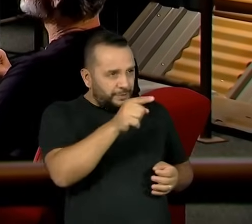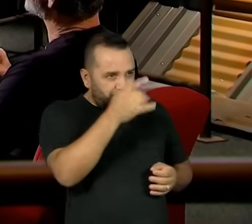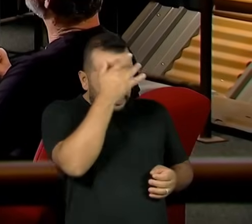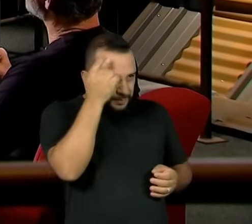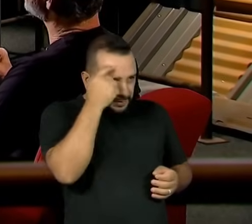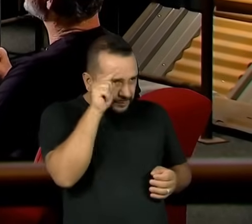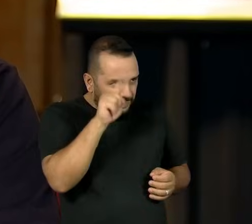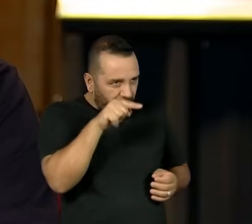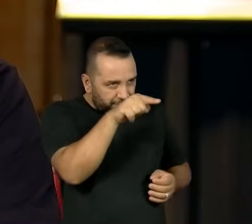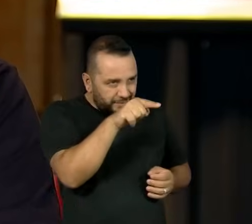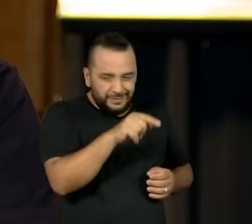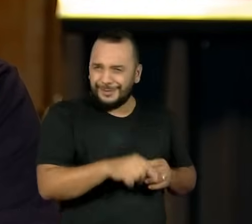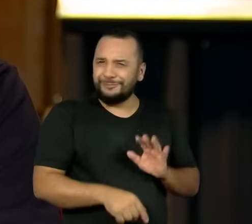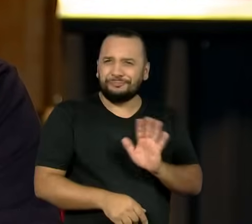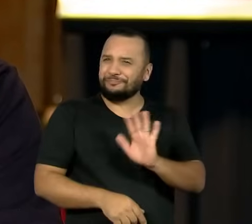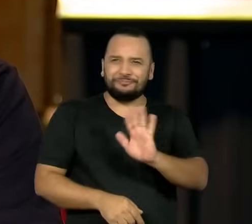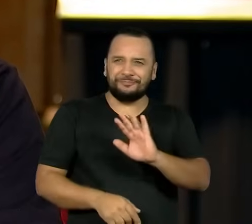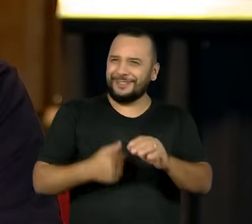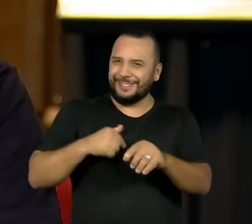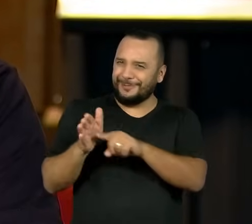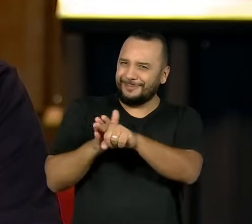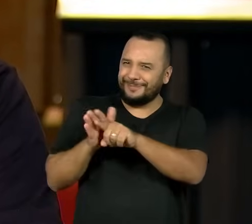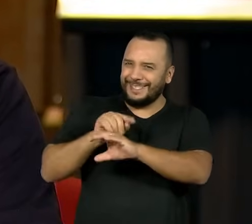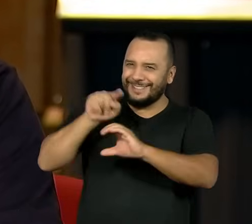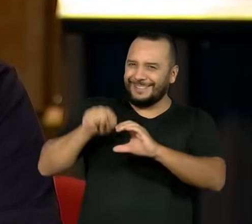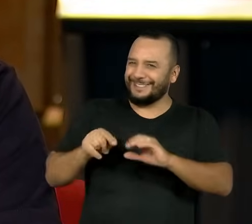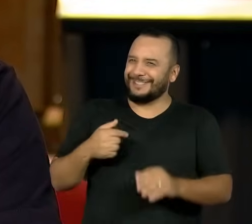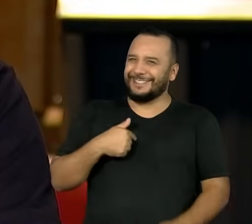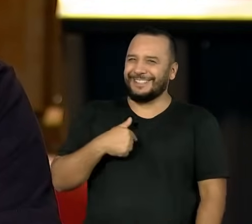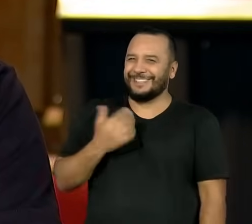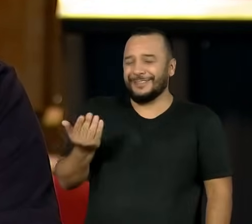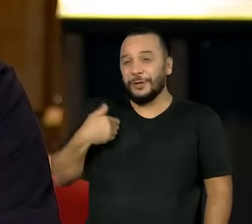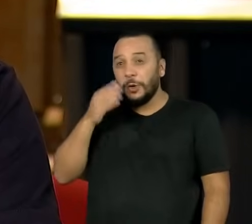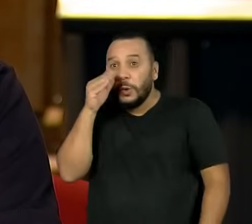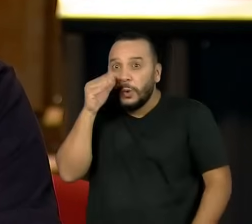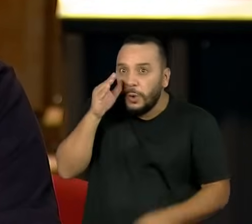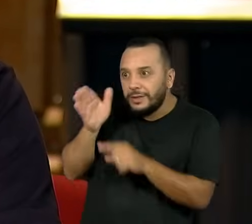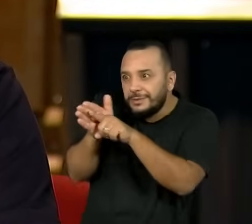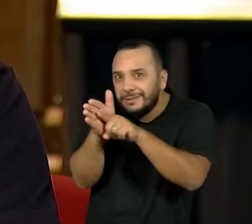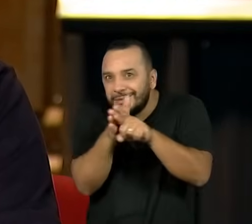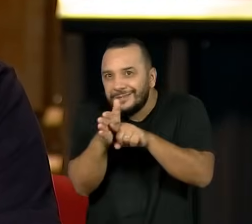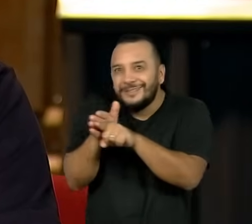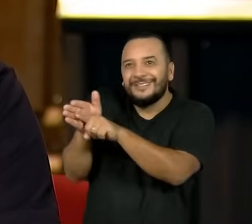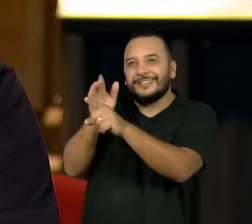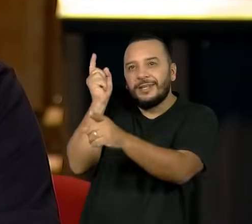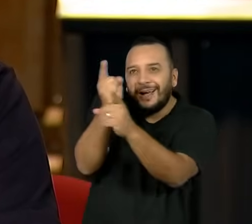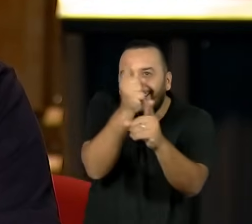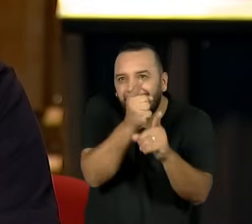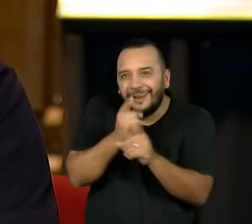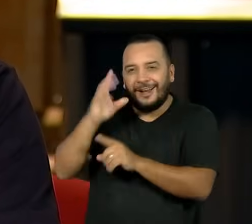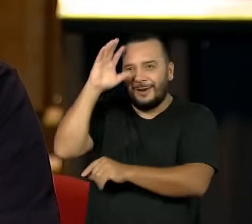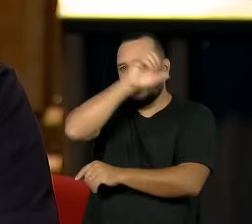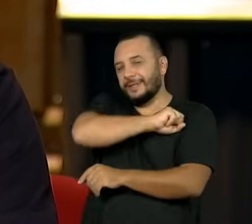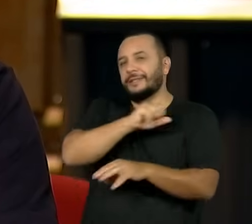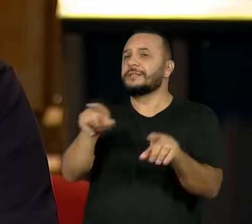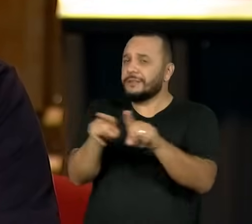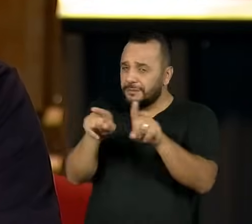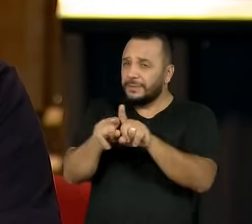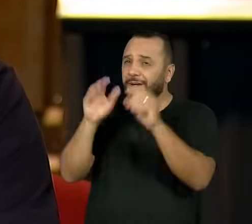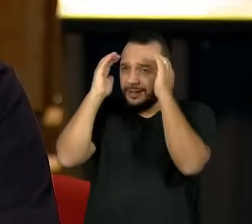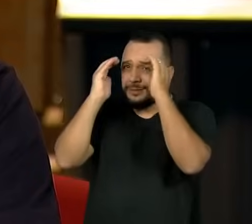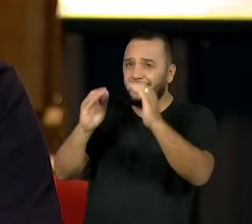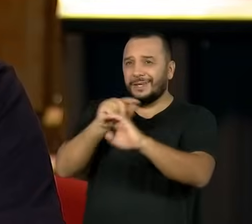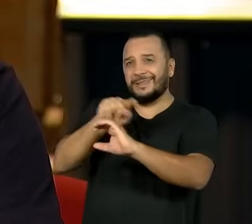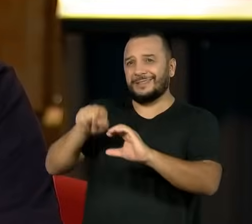que não, né, Taz? Eu sou um cientista movido pela curiosidade, pelo poder da descoberta e pelo respeito. Sim.